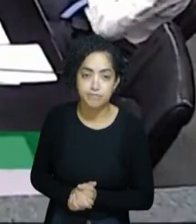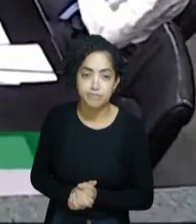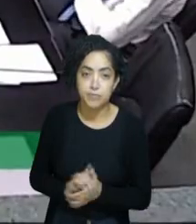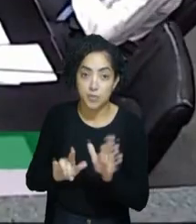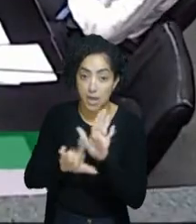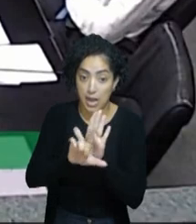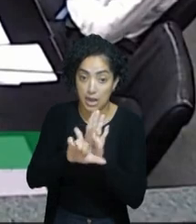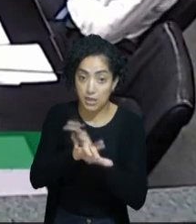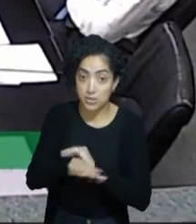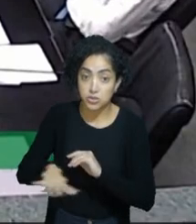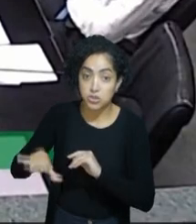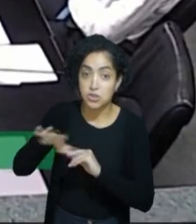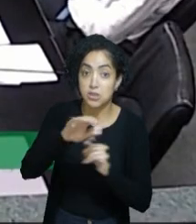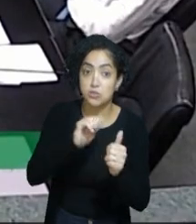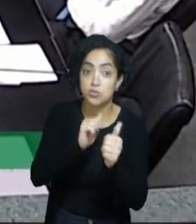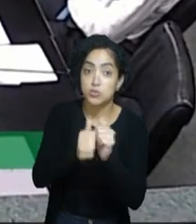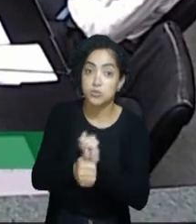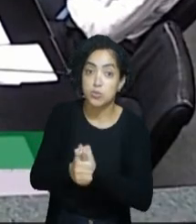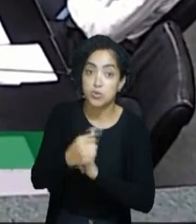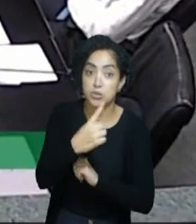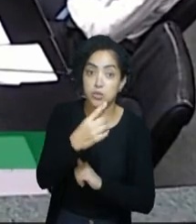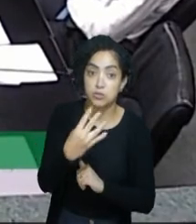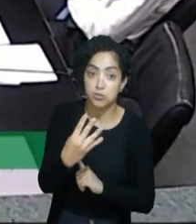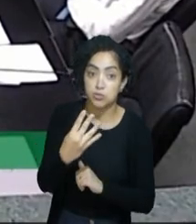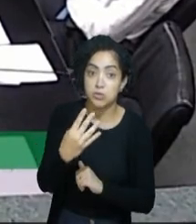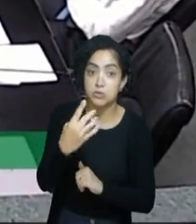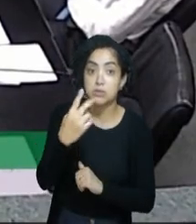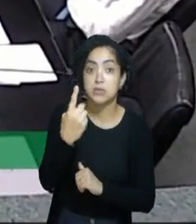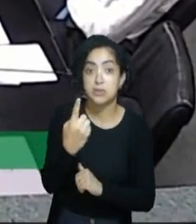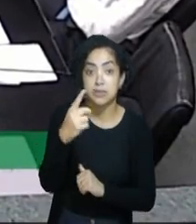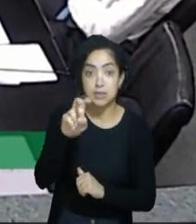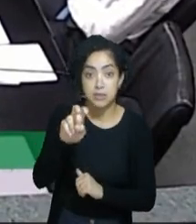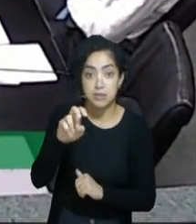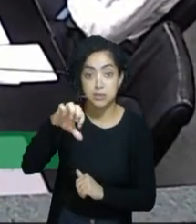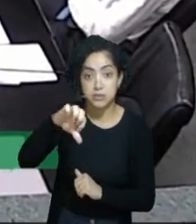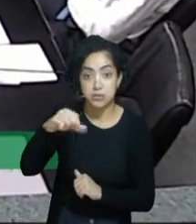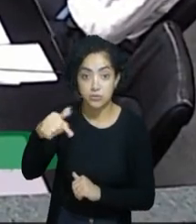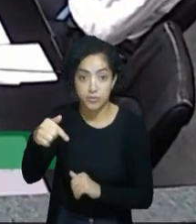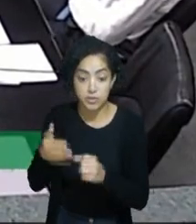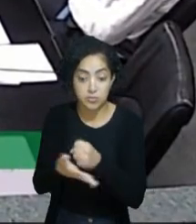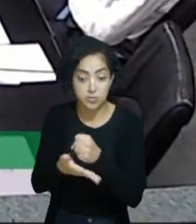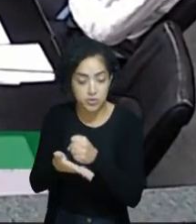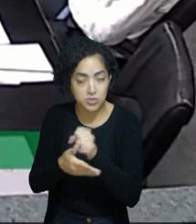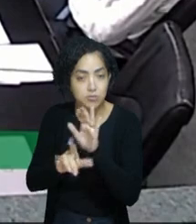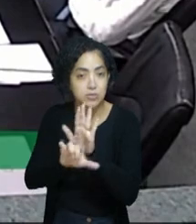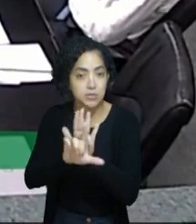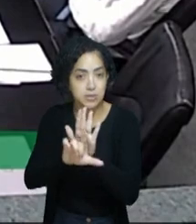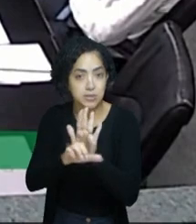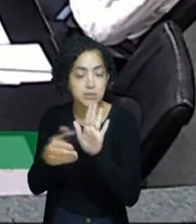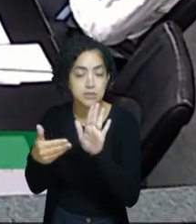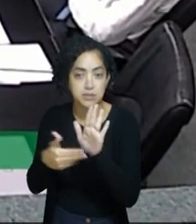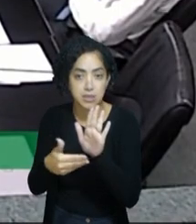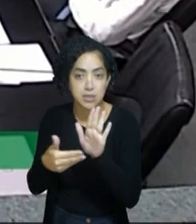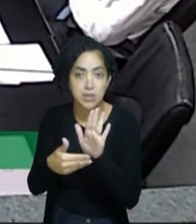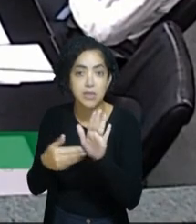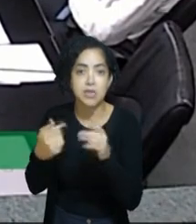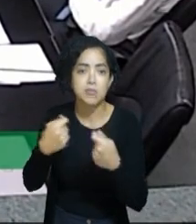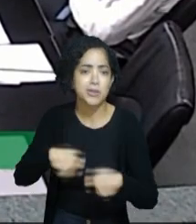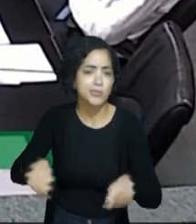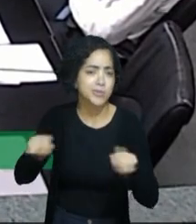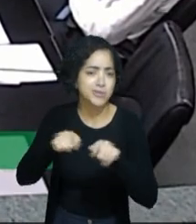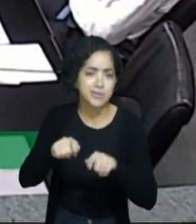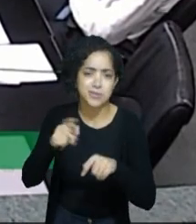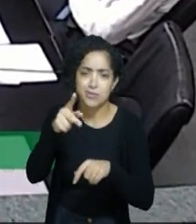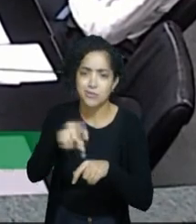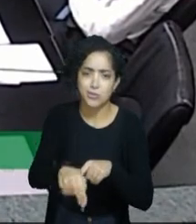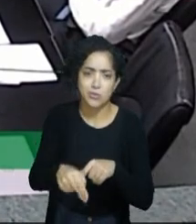do esporte Federal a 14597 que já contempla que eles podiam se basear nessa lei para não precisar ter cortado né mas